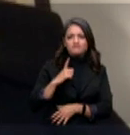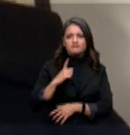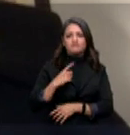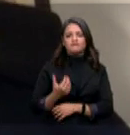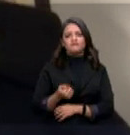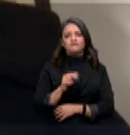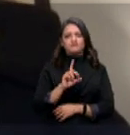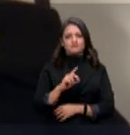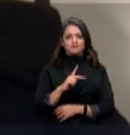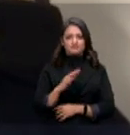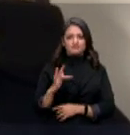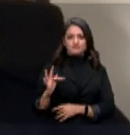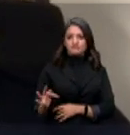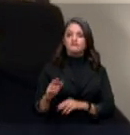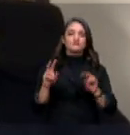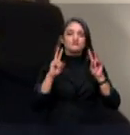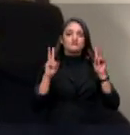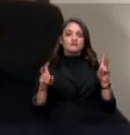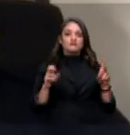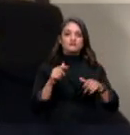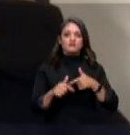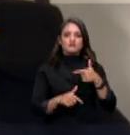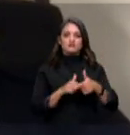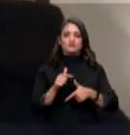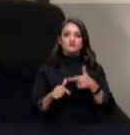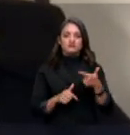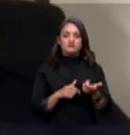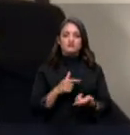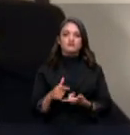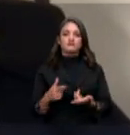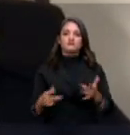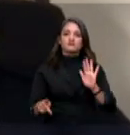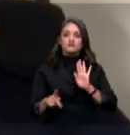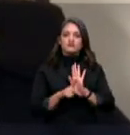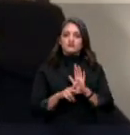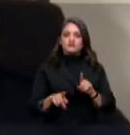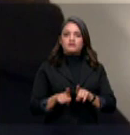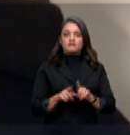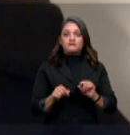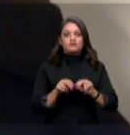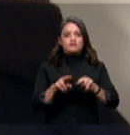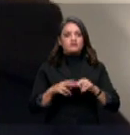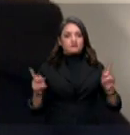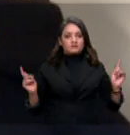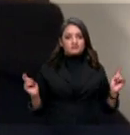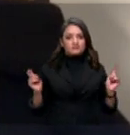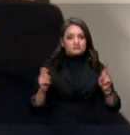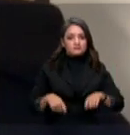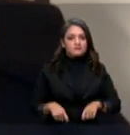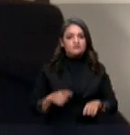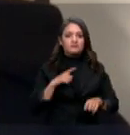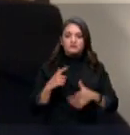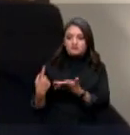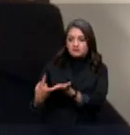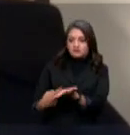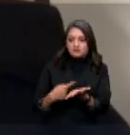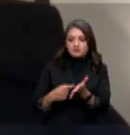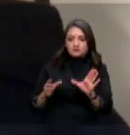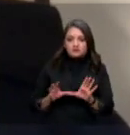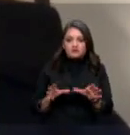arguição, que aborda a matéria trabalhista específica e consubstanciada na possibilidade de negociação